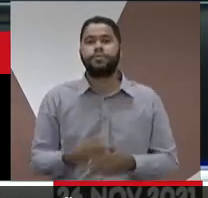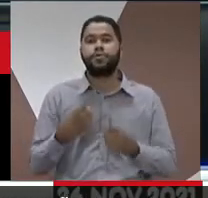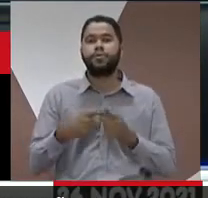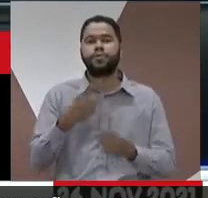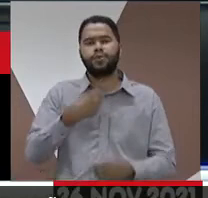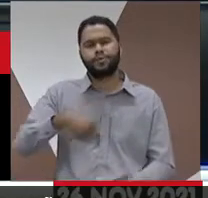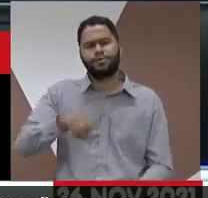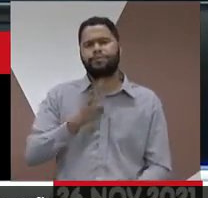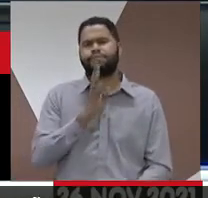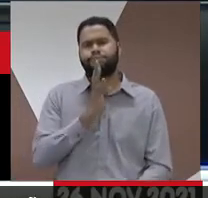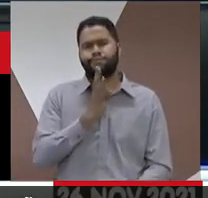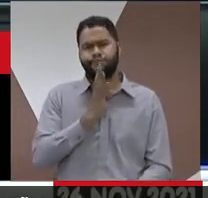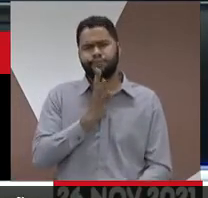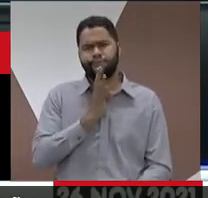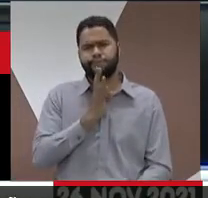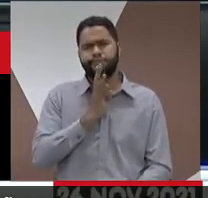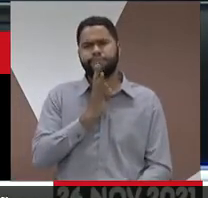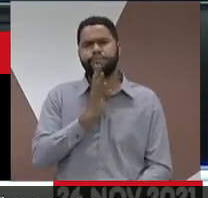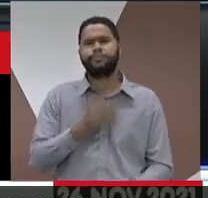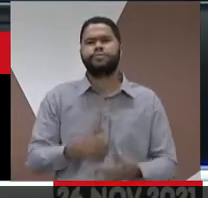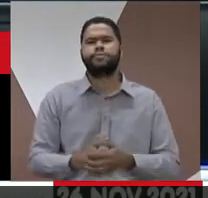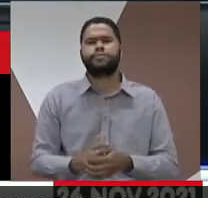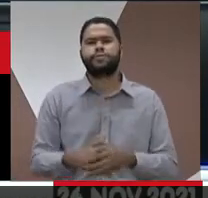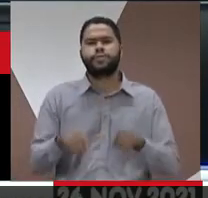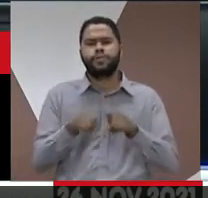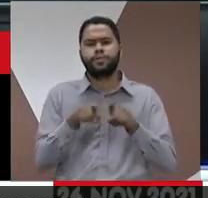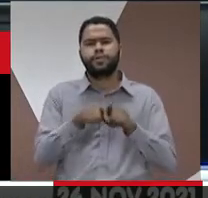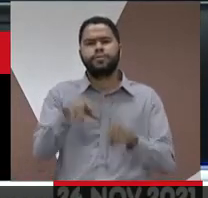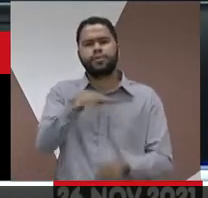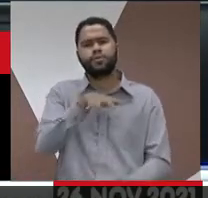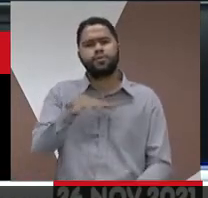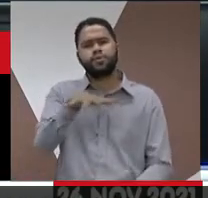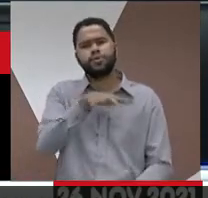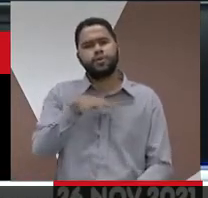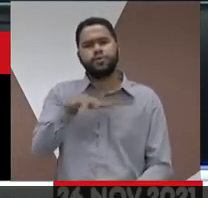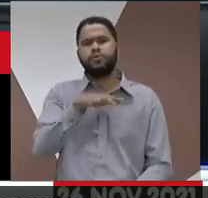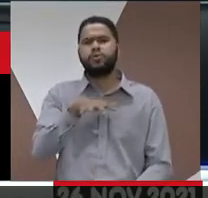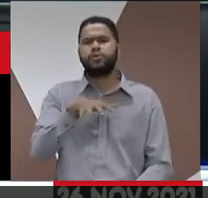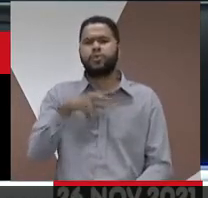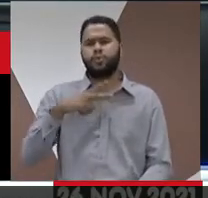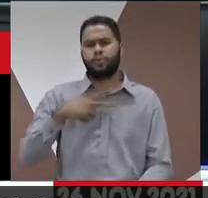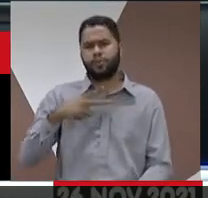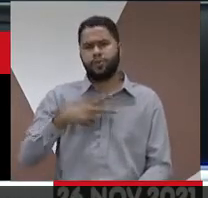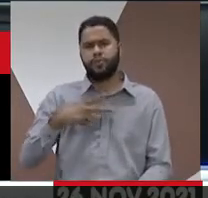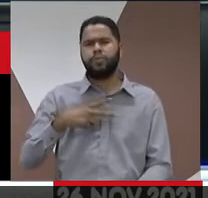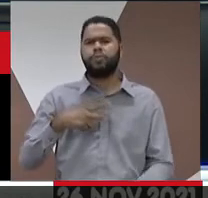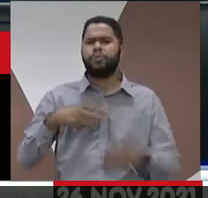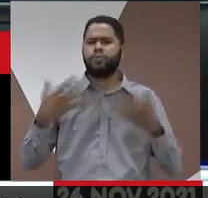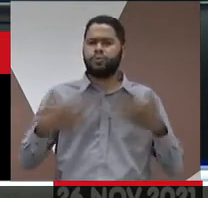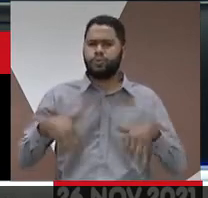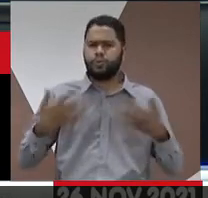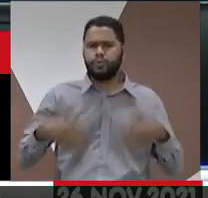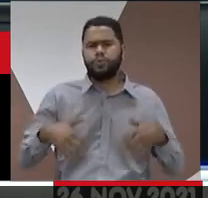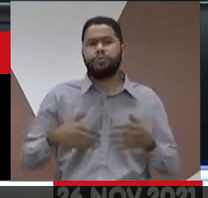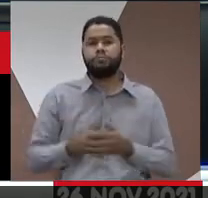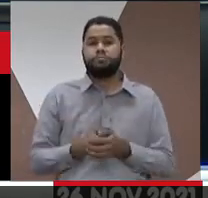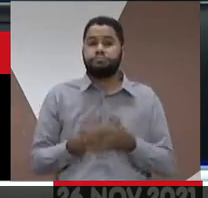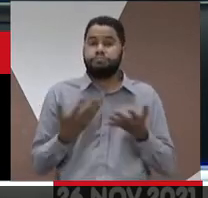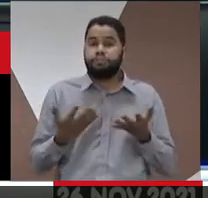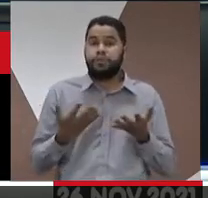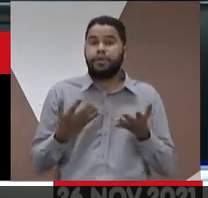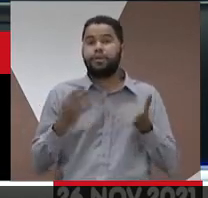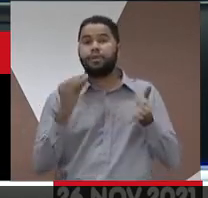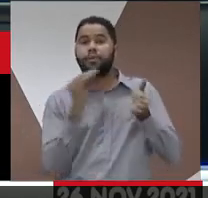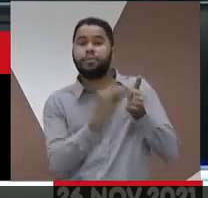gente conhece o setor privado pesado, os grandes, os enormes. Quem vai